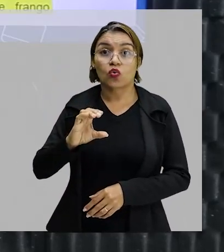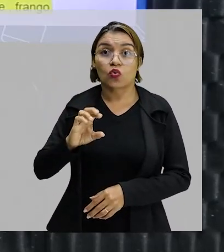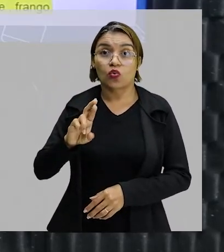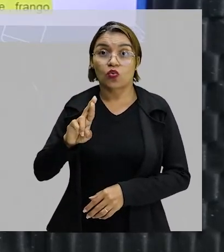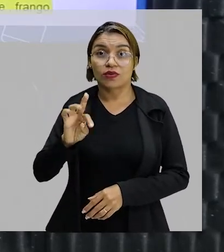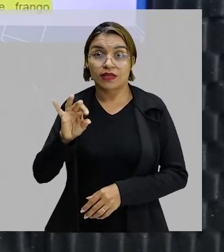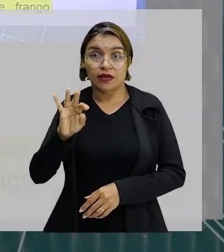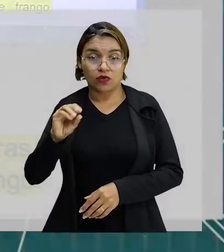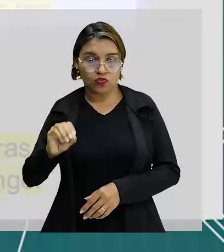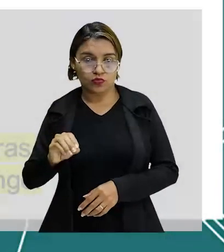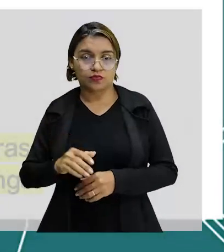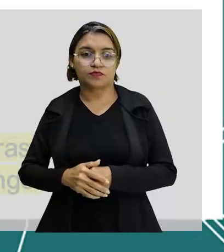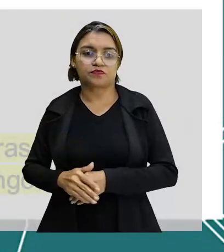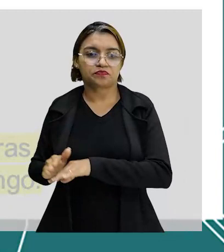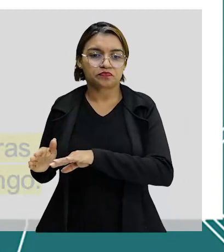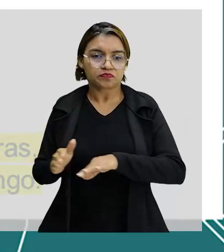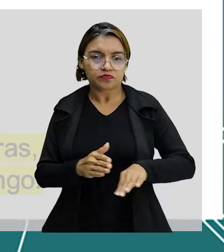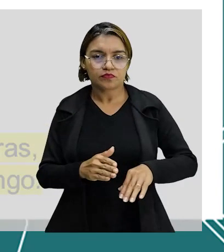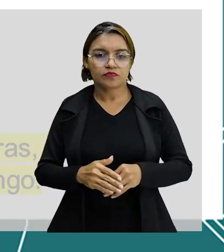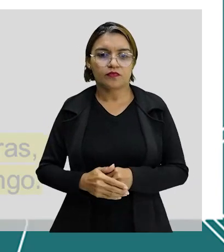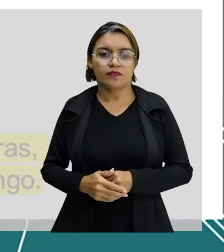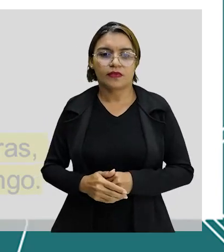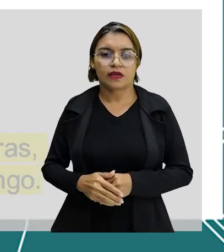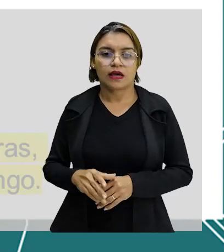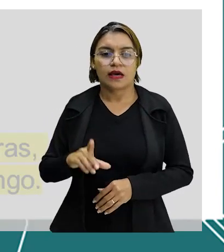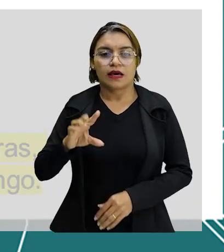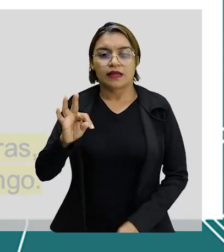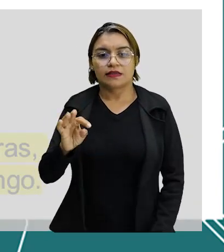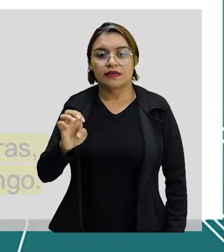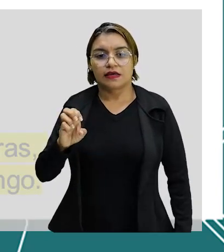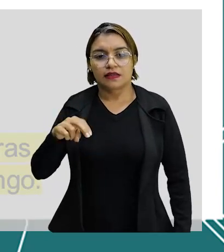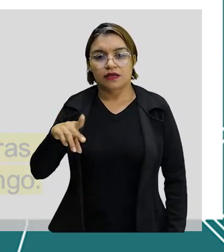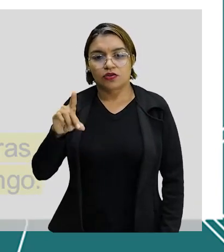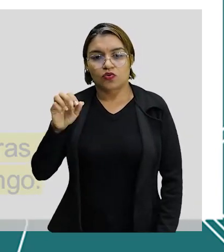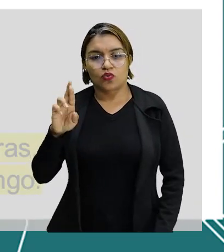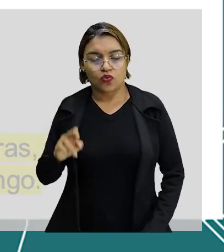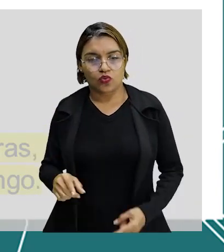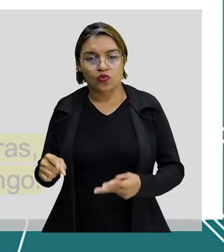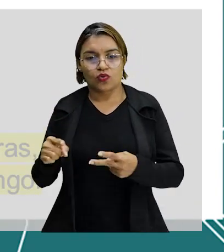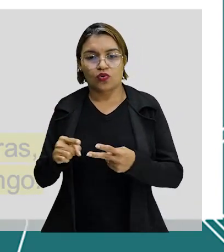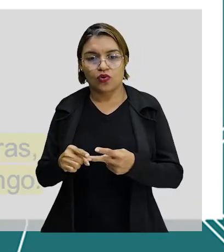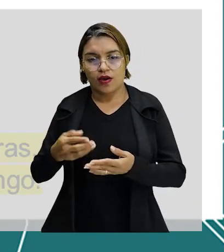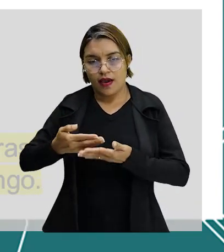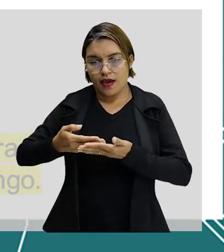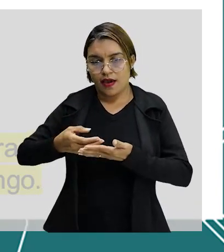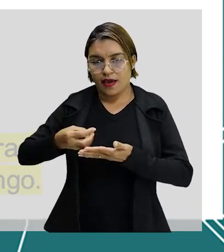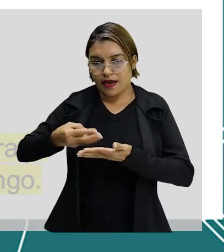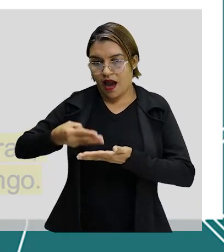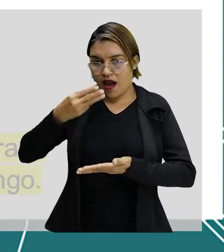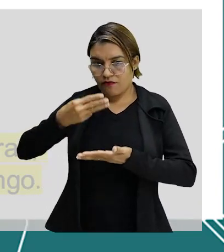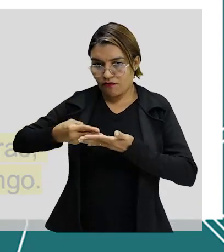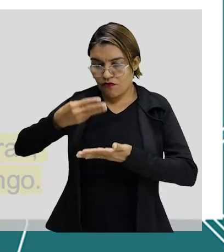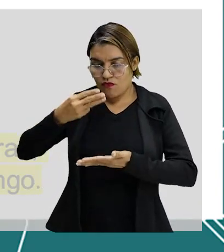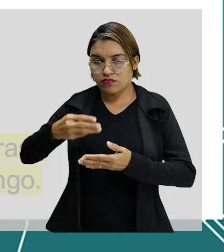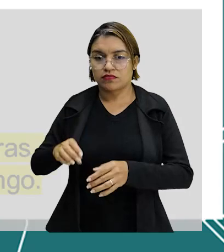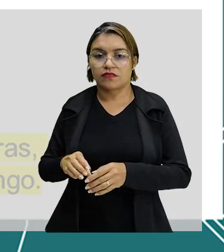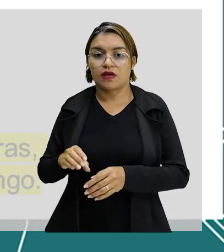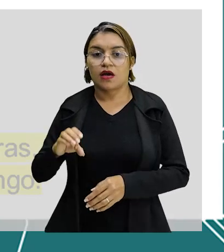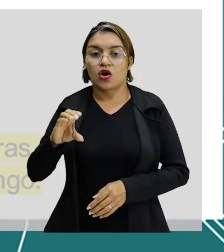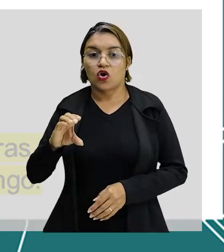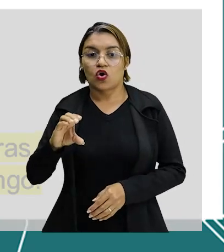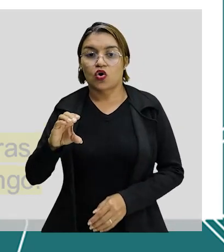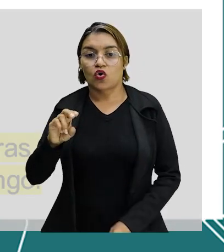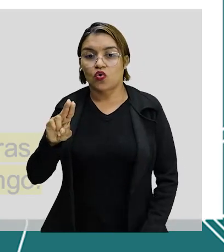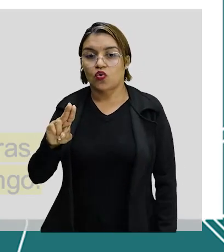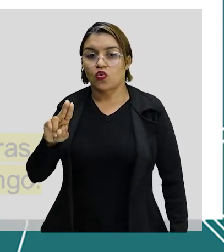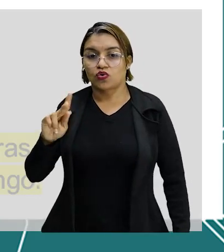tá certo? Tenedor, que é garfo, cuchara, que é colher, tá? Então, pode me trazer uma faca,